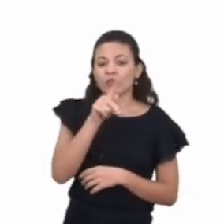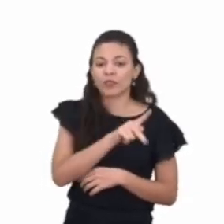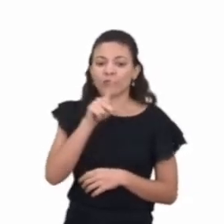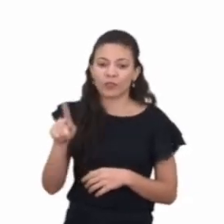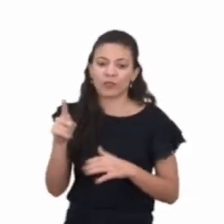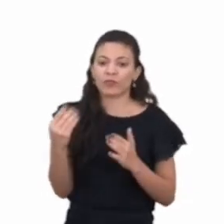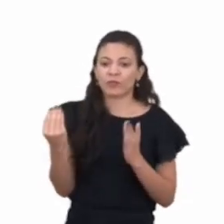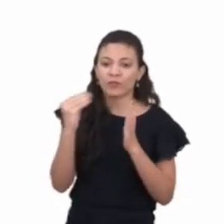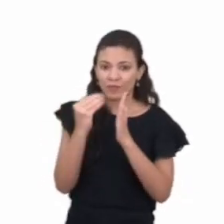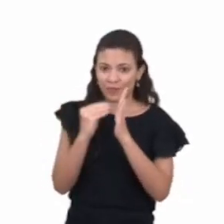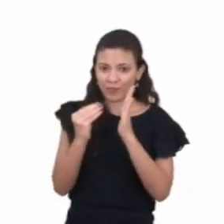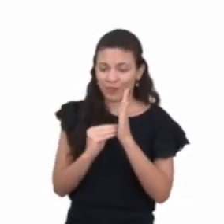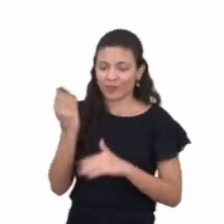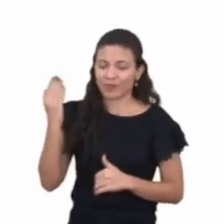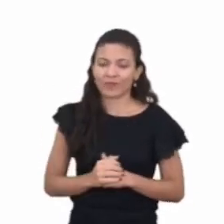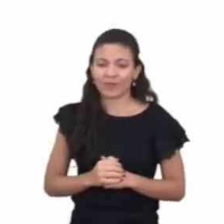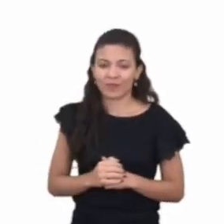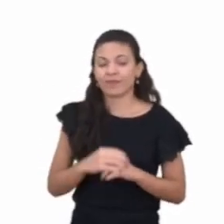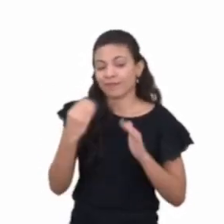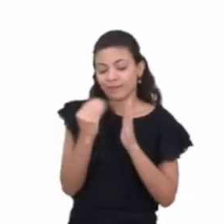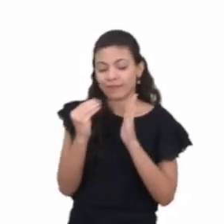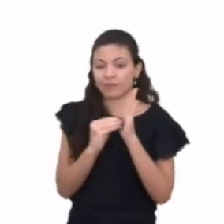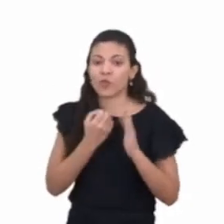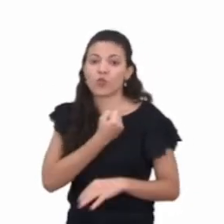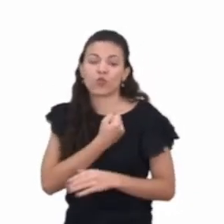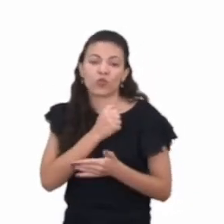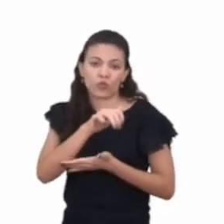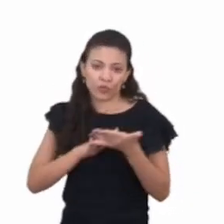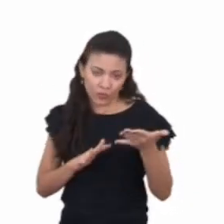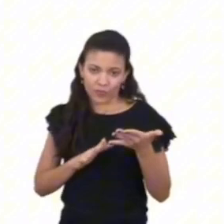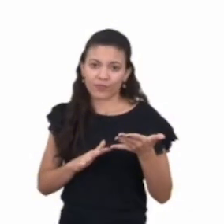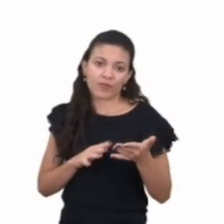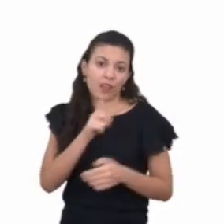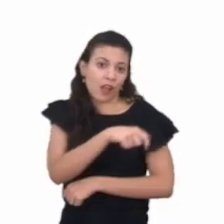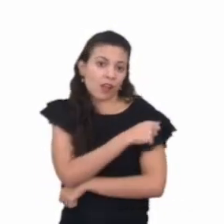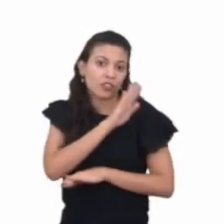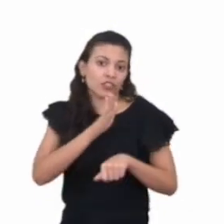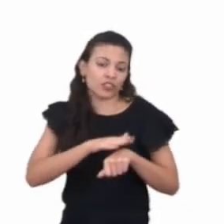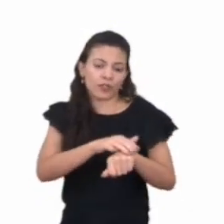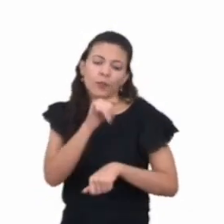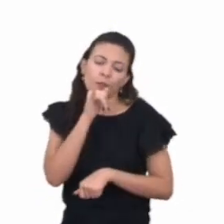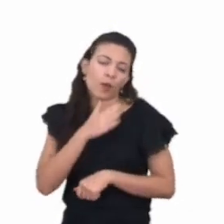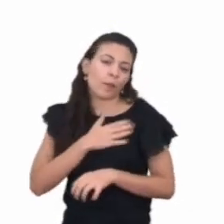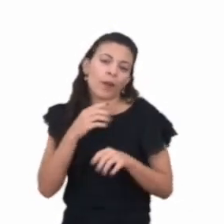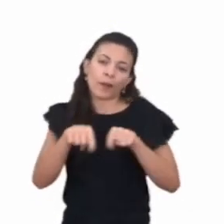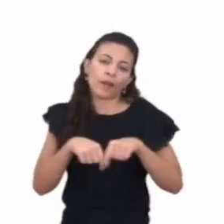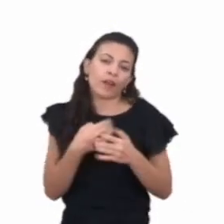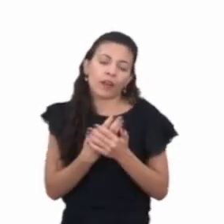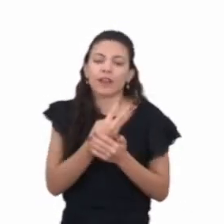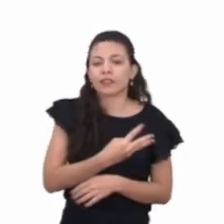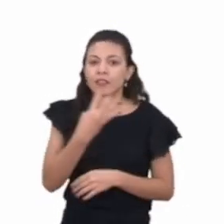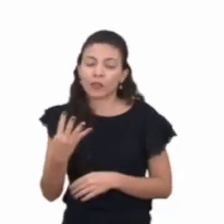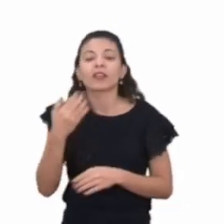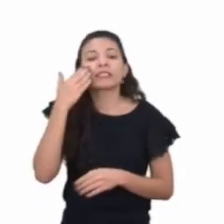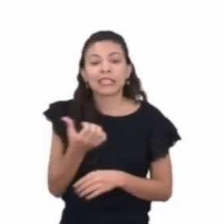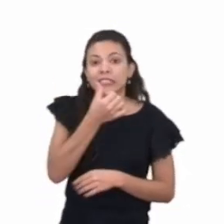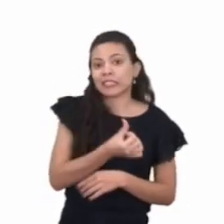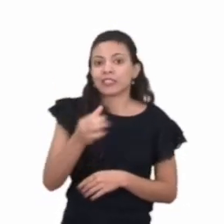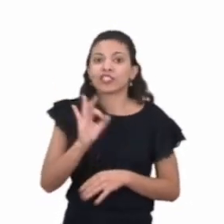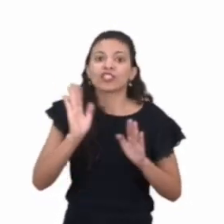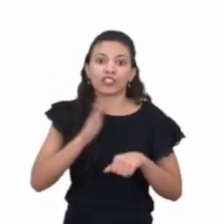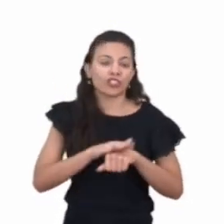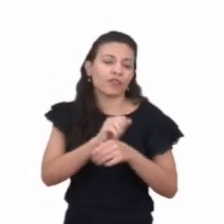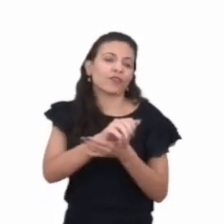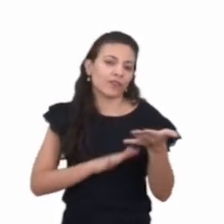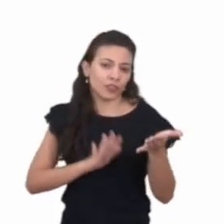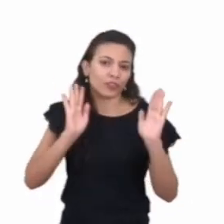poderão acompanhar ali o número de tarefas realizadas, tá? Então, dos meus estudantes aqui que eram 34, 76% já realizou essa tarefa, ou já realizou as